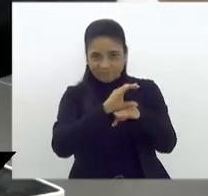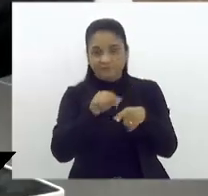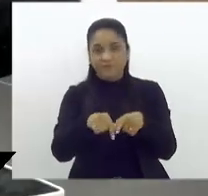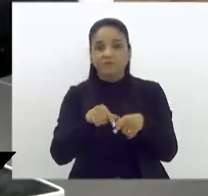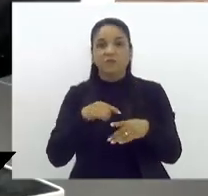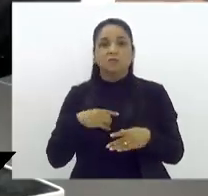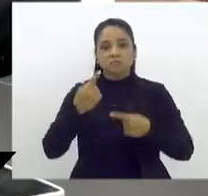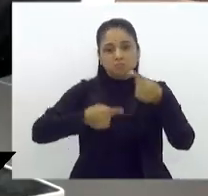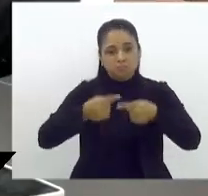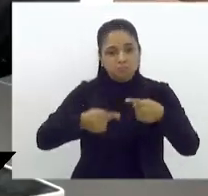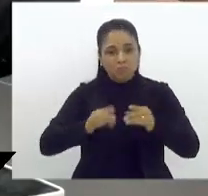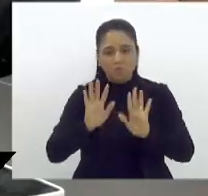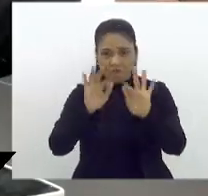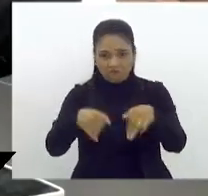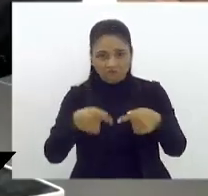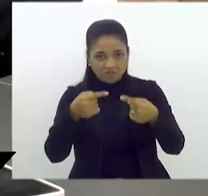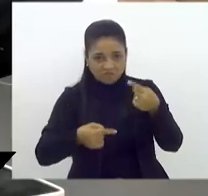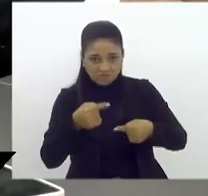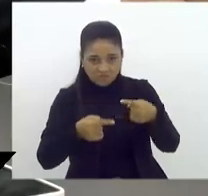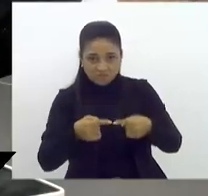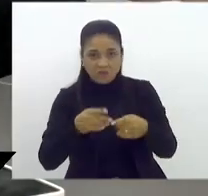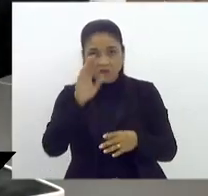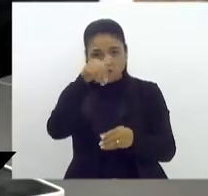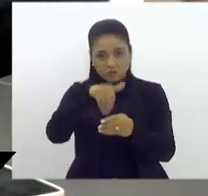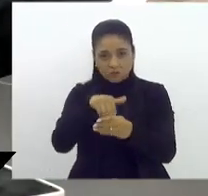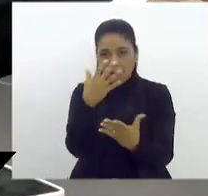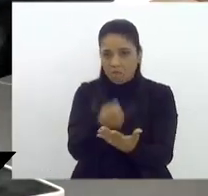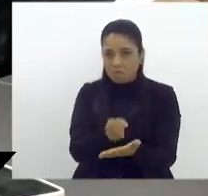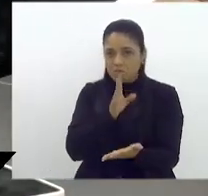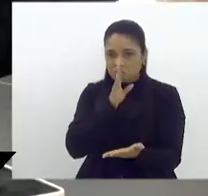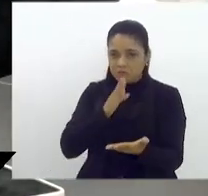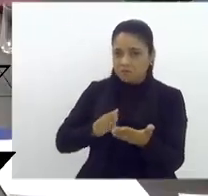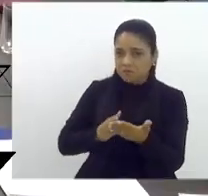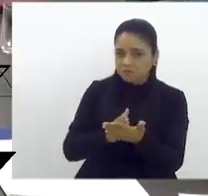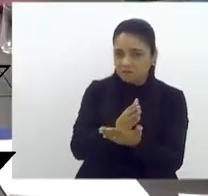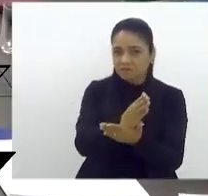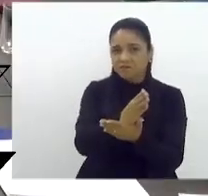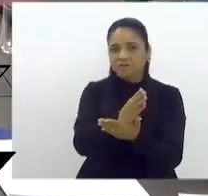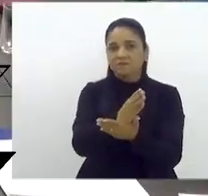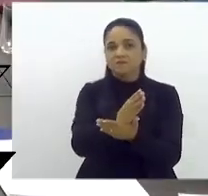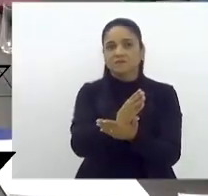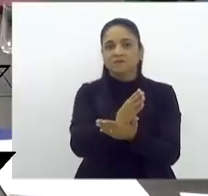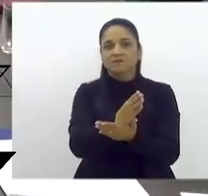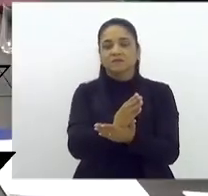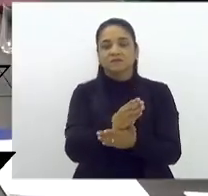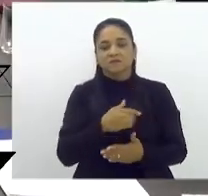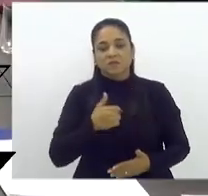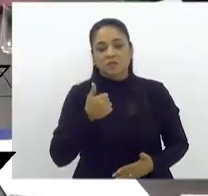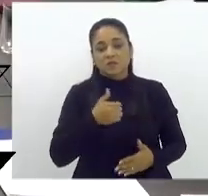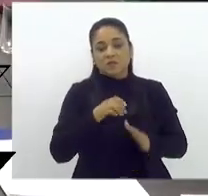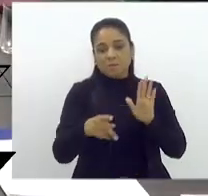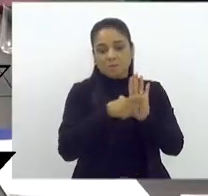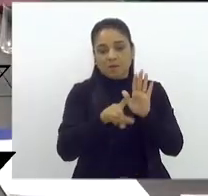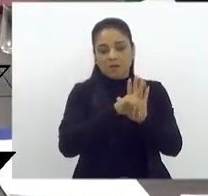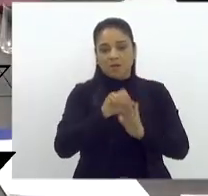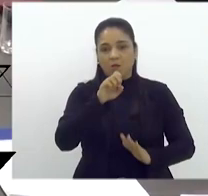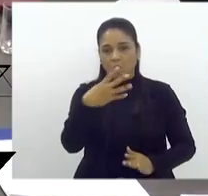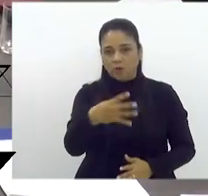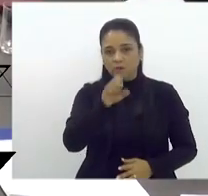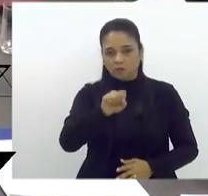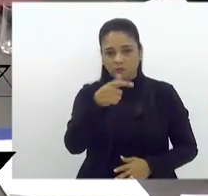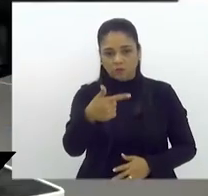não havendo quem queira discutir, encerrada a discussão, em votação, senhores que aprovam, permaneçam como estão, aprovado, 13 da pauta 481-23, de autoria do